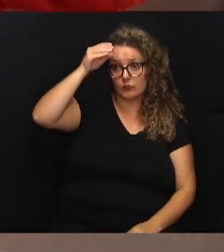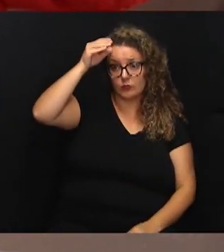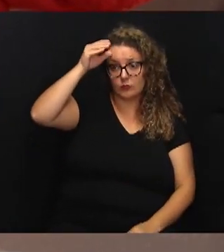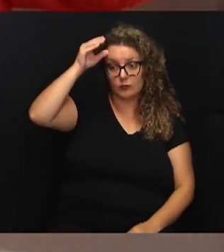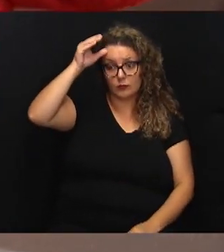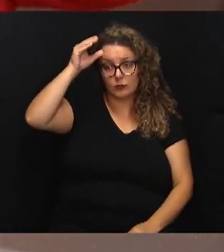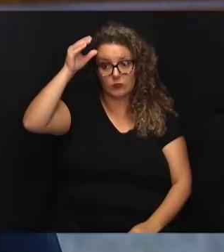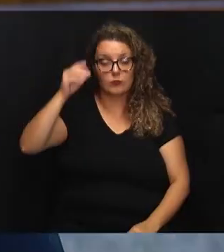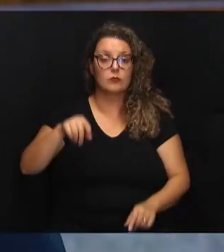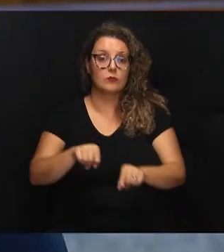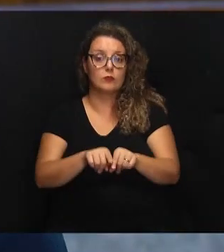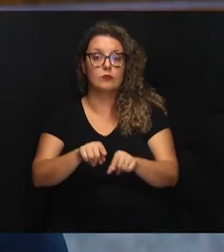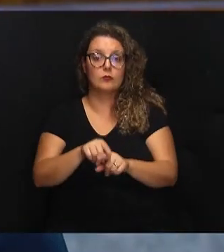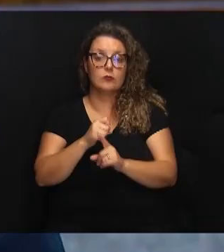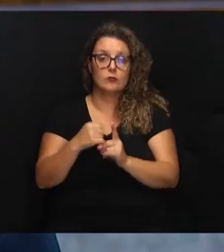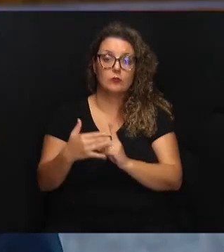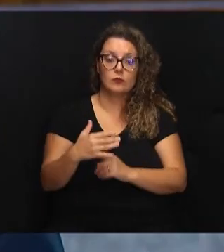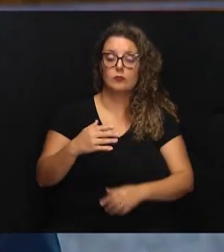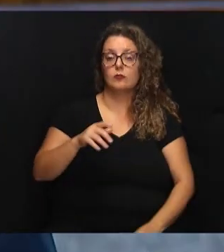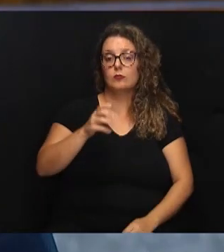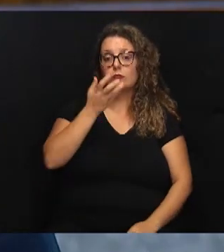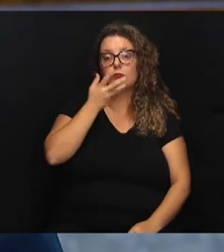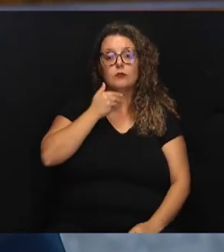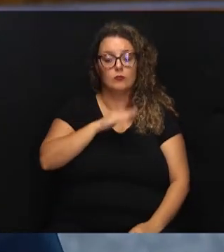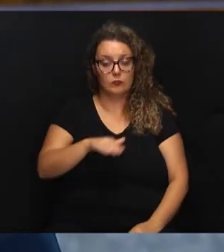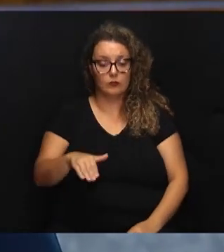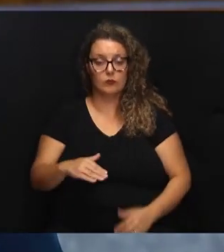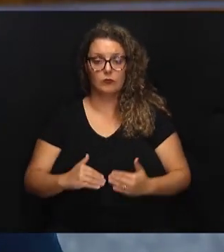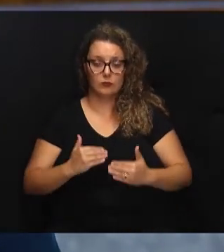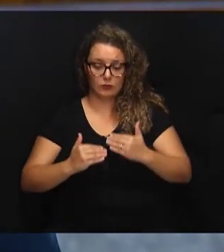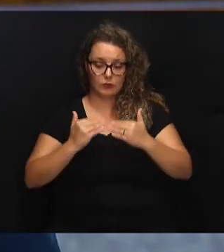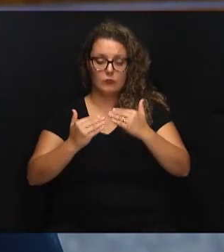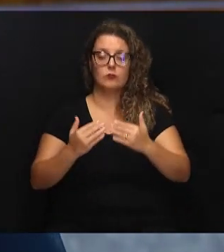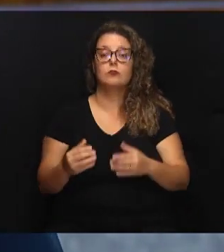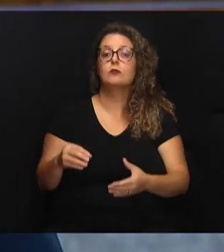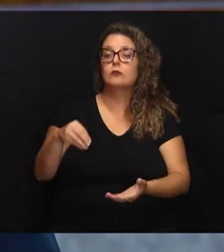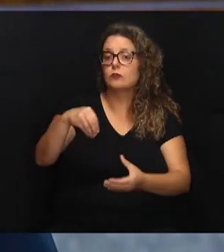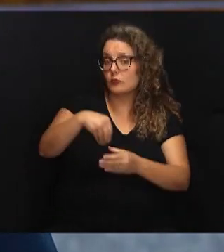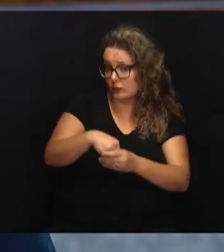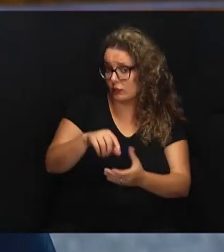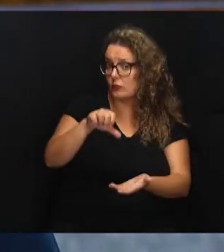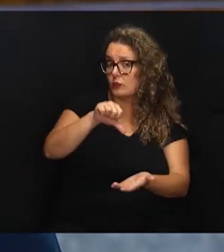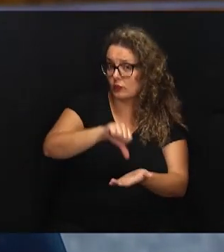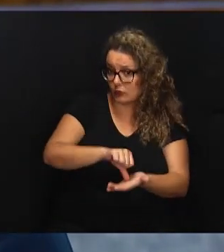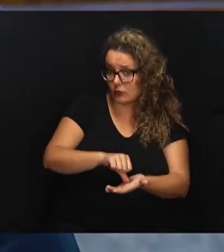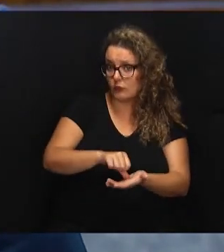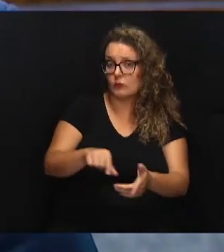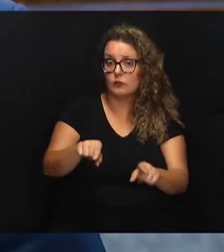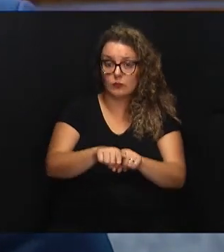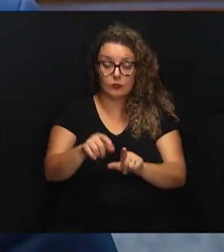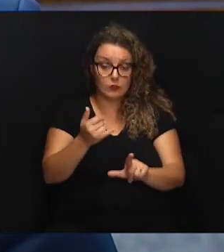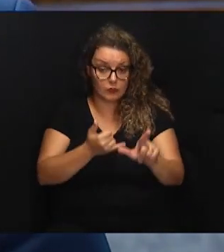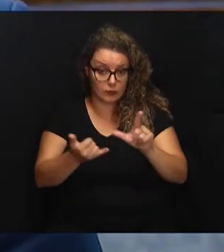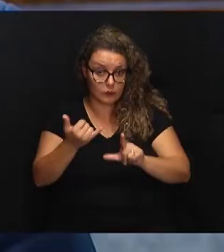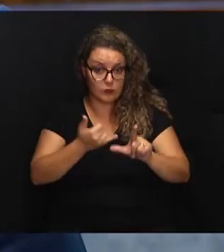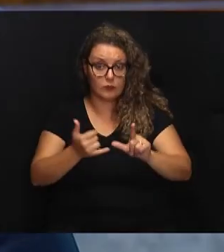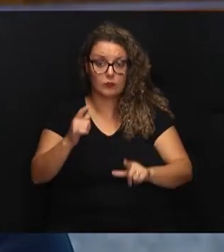das crianças. Temos que também ter nas unidades essa questão também lúdica,